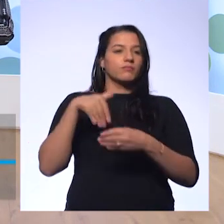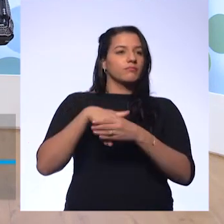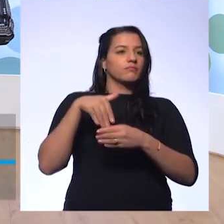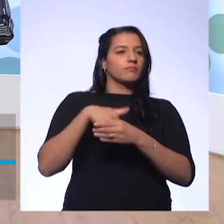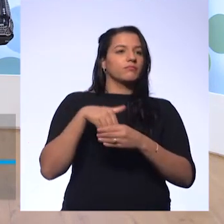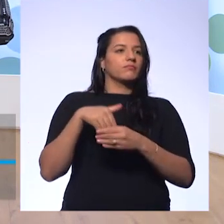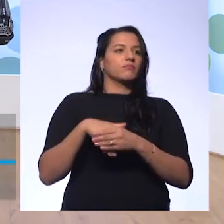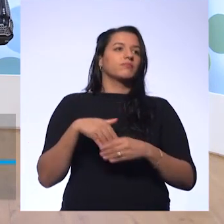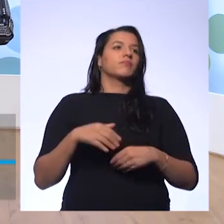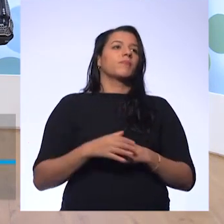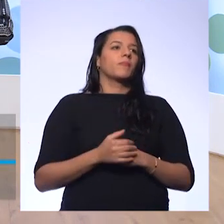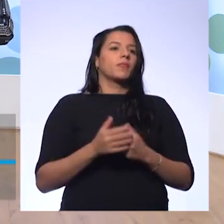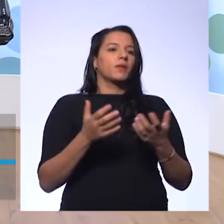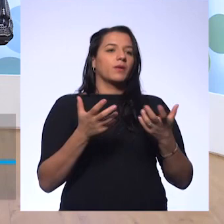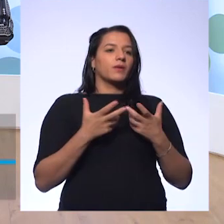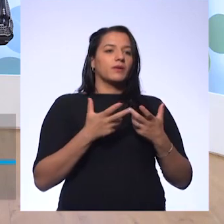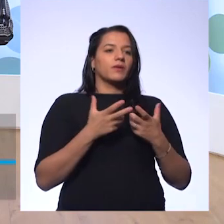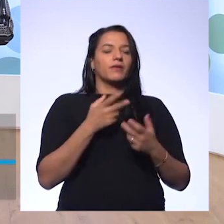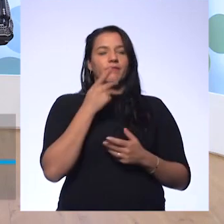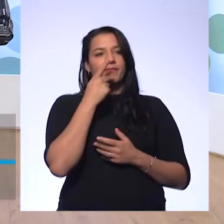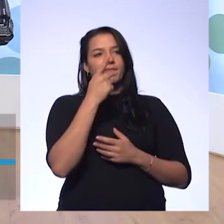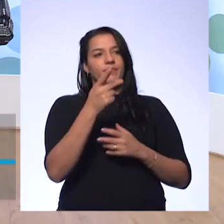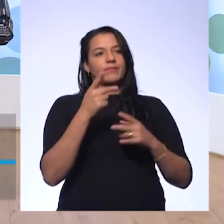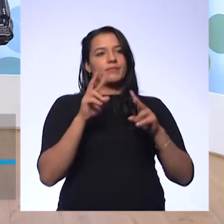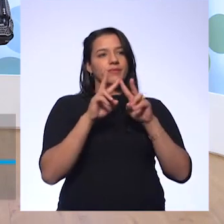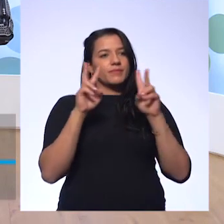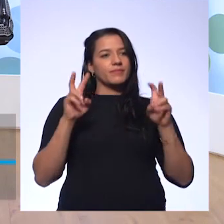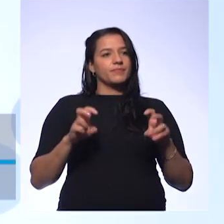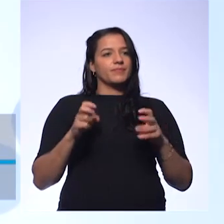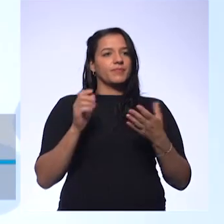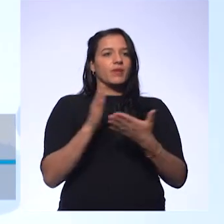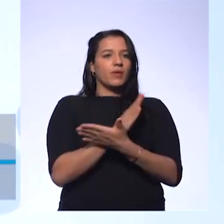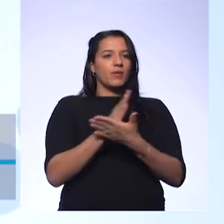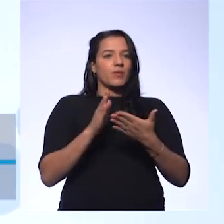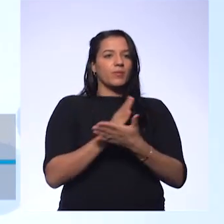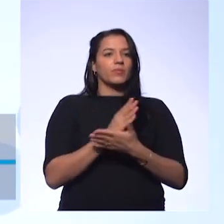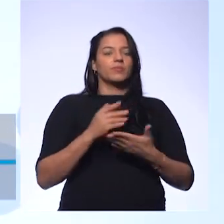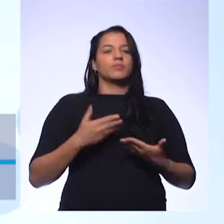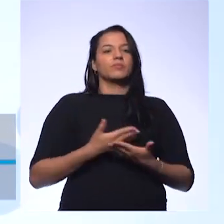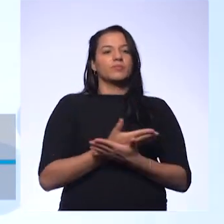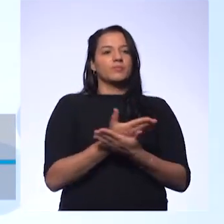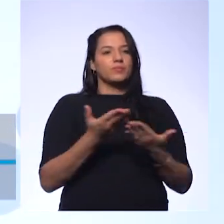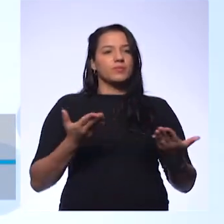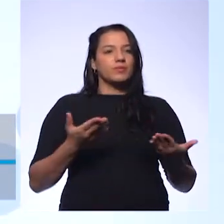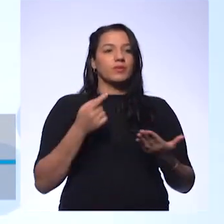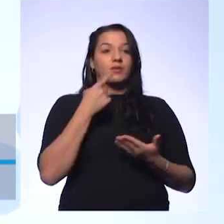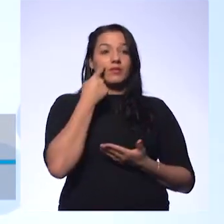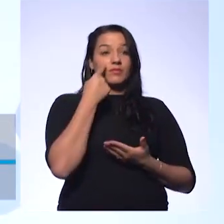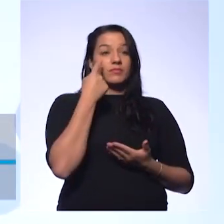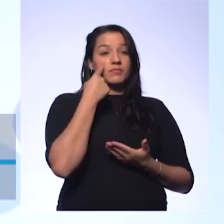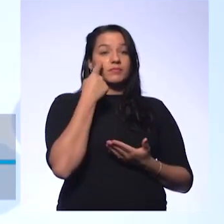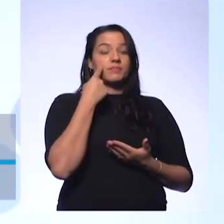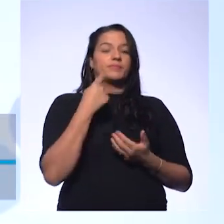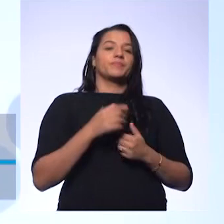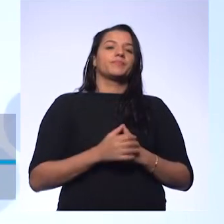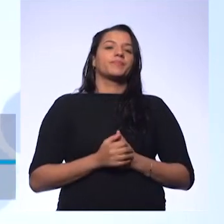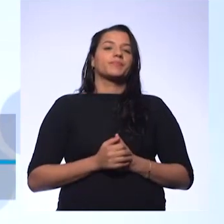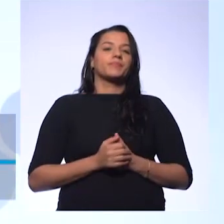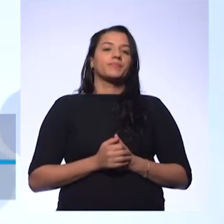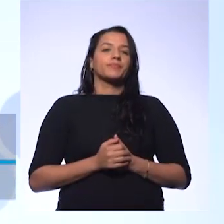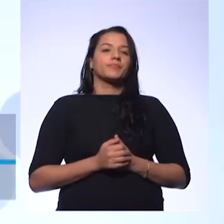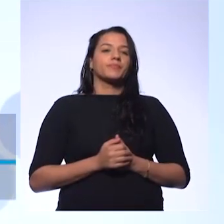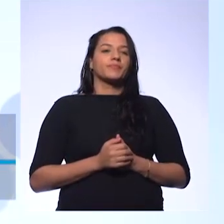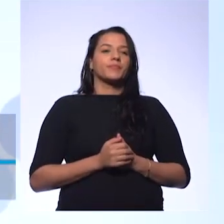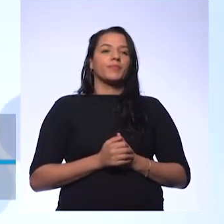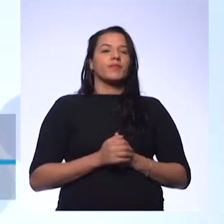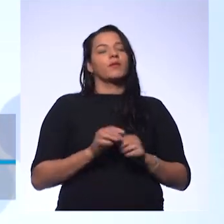mobilizar algumas pautas aí nacionais para poder fazer com que as pessoas que reivindicam essas questões enxerguem